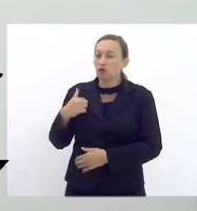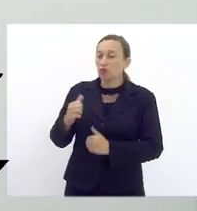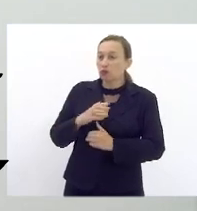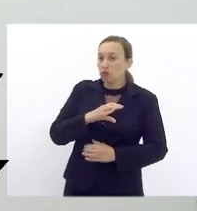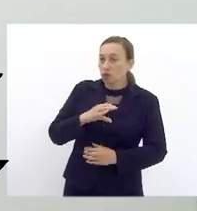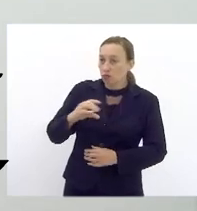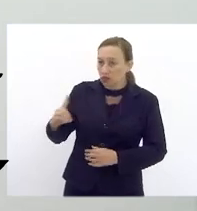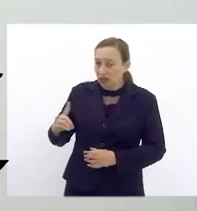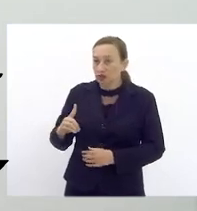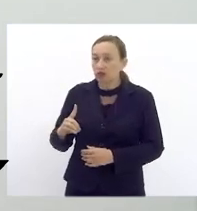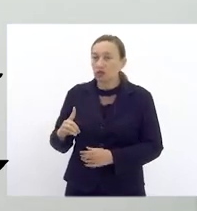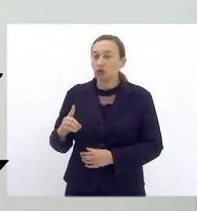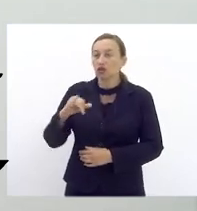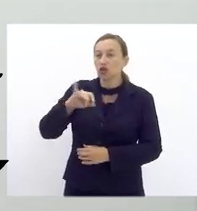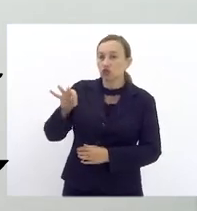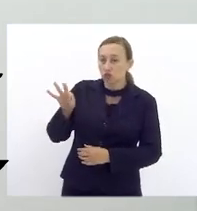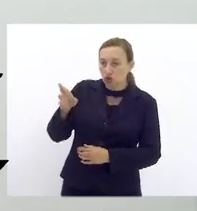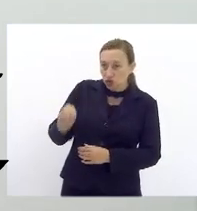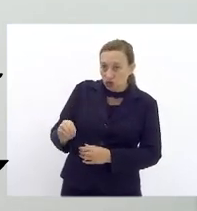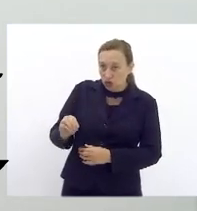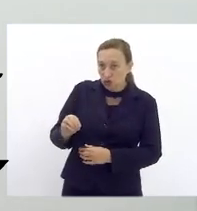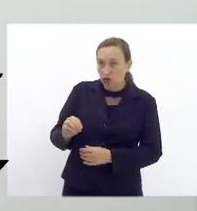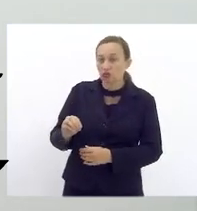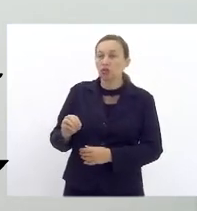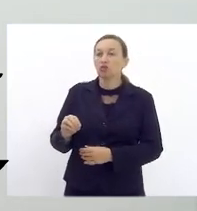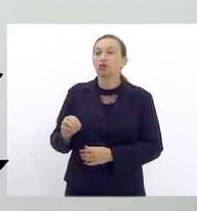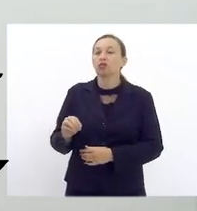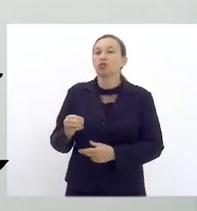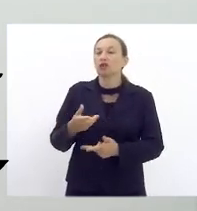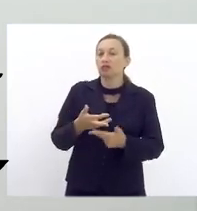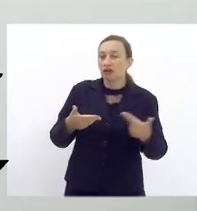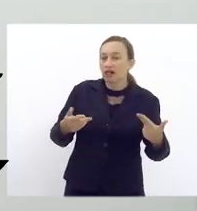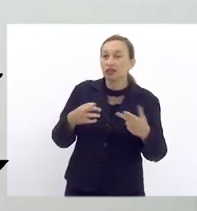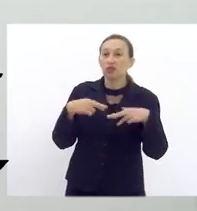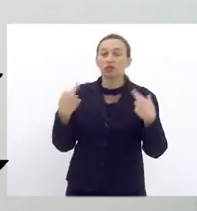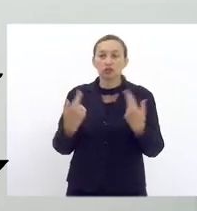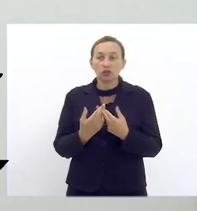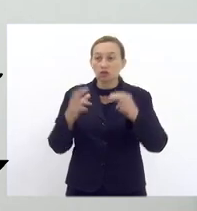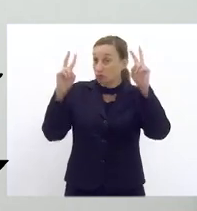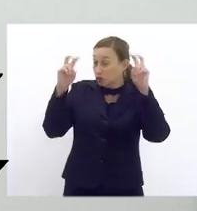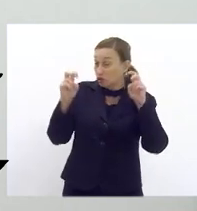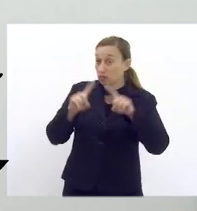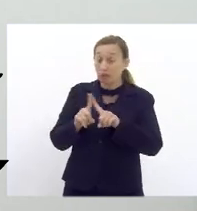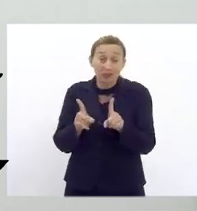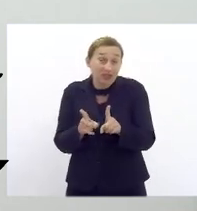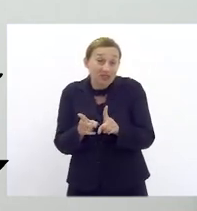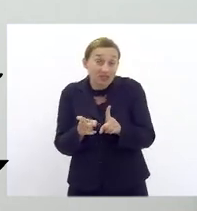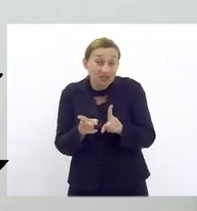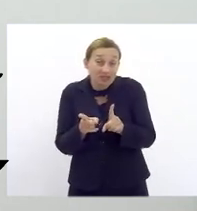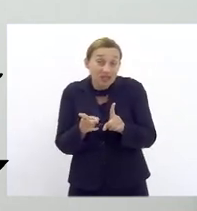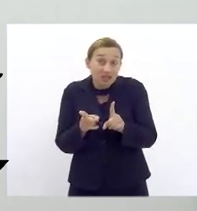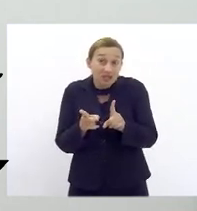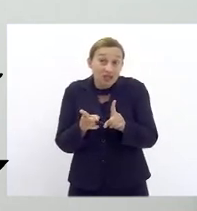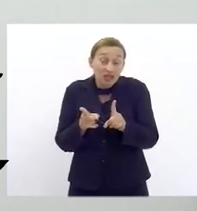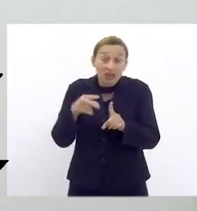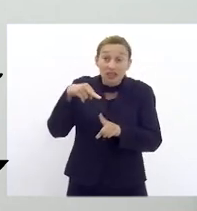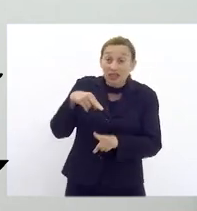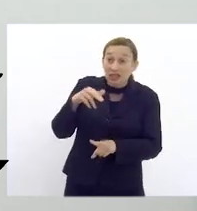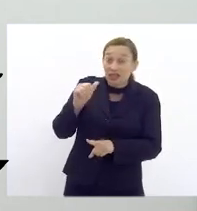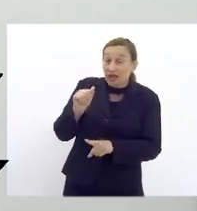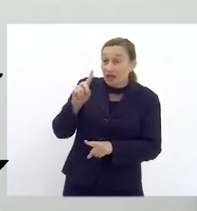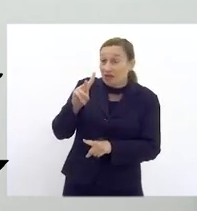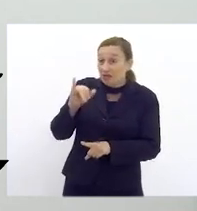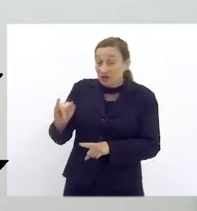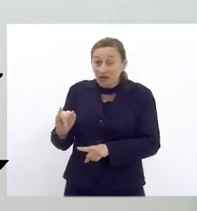o Justino foi meu superintendente do navio nós trabalhamos tivemos muitas reuniões sobre isso só que aquela coisa o navio ele não